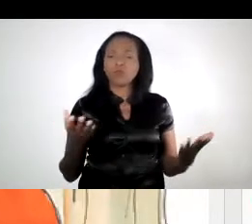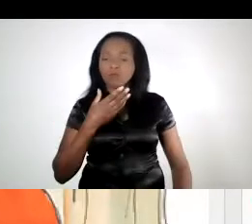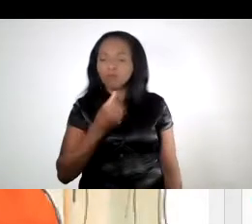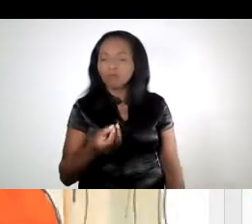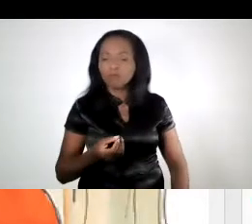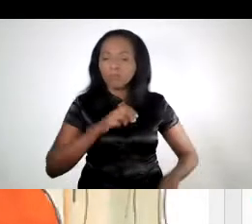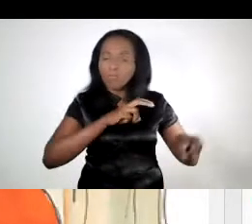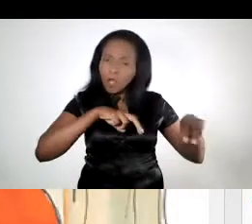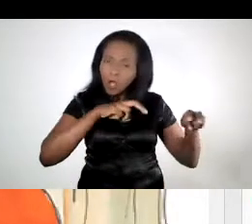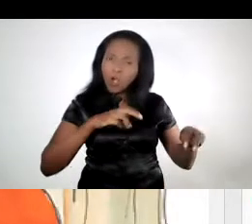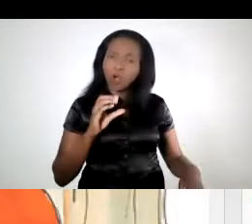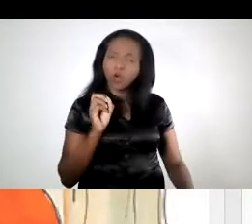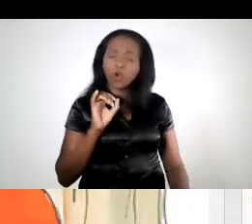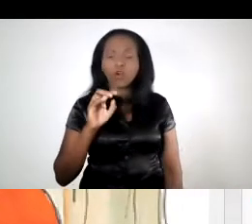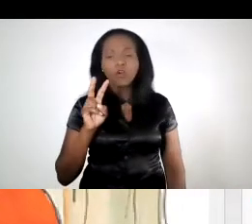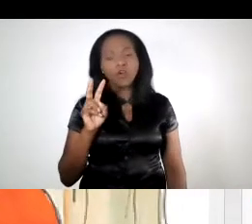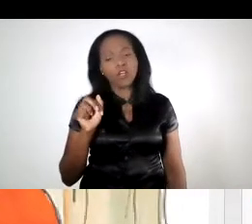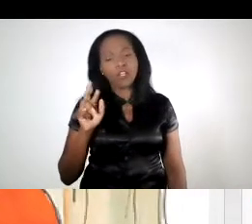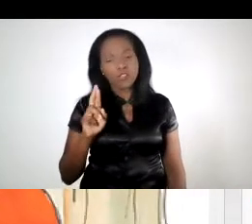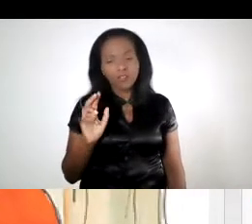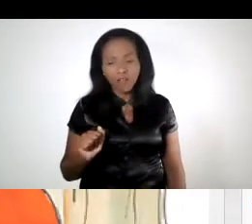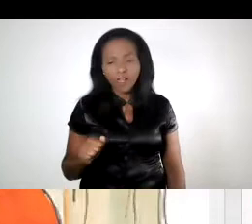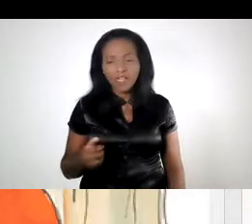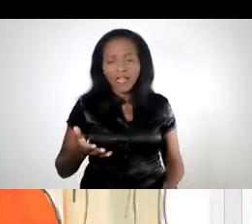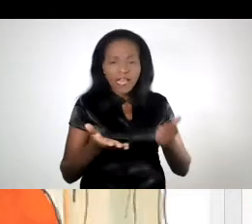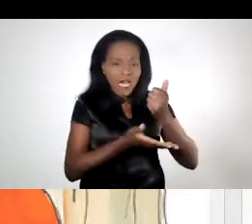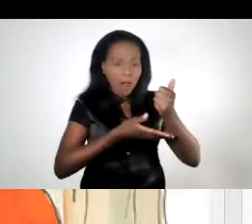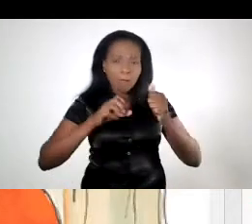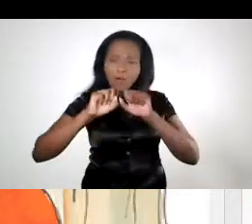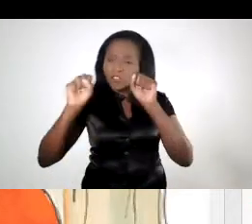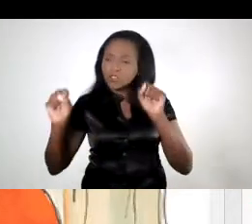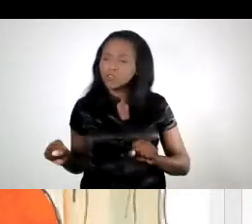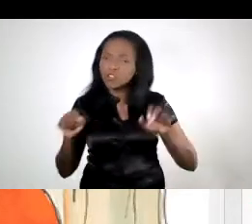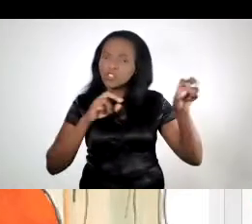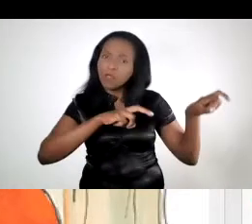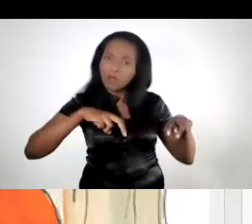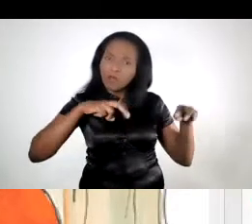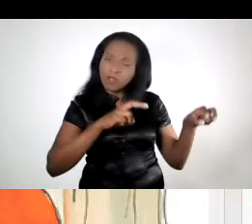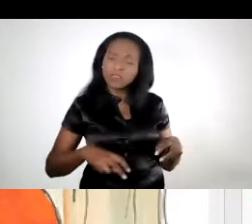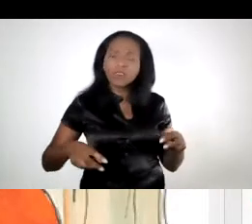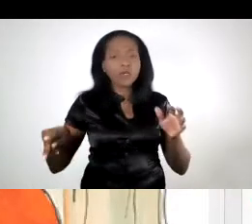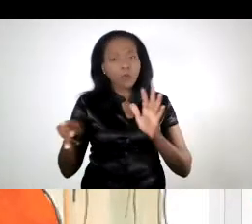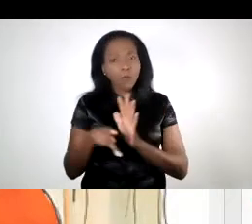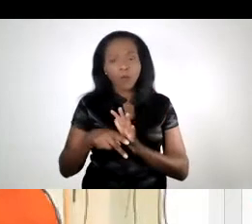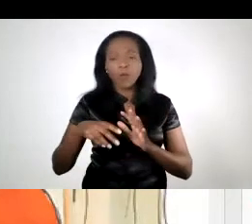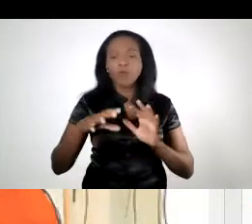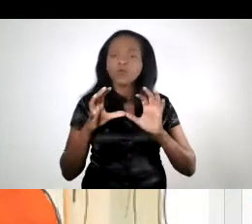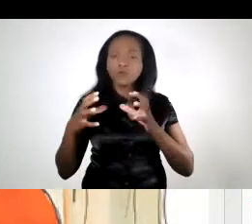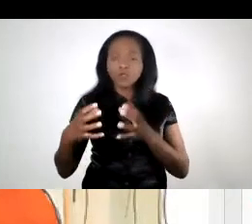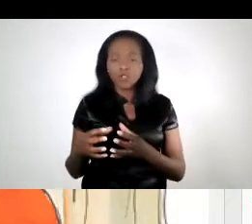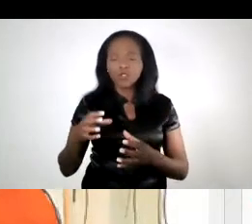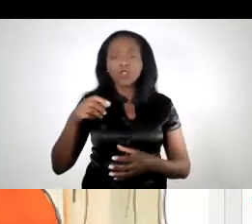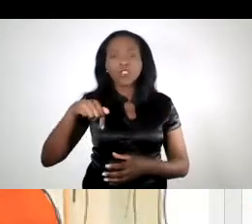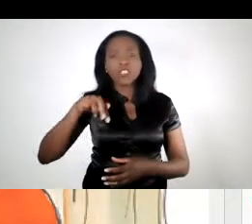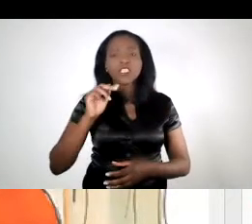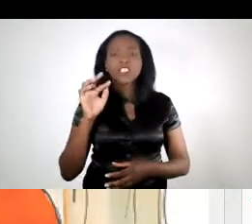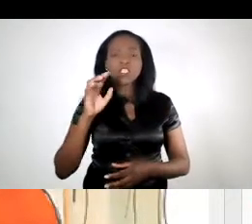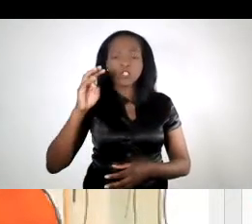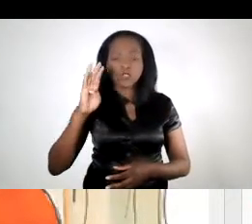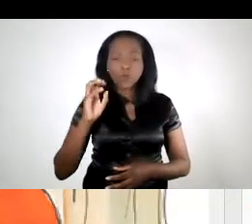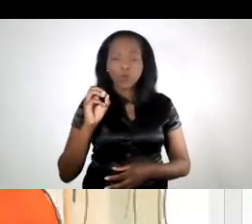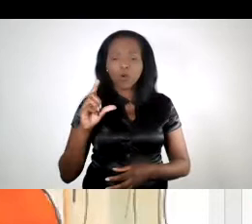de Coivara é a base do sistema agrícola tradicional quilombola. O que é isso? Como